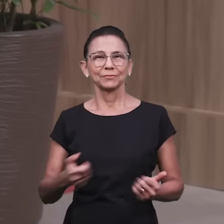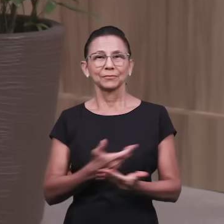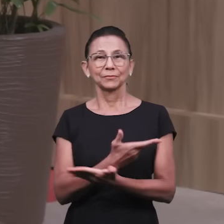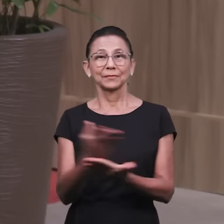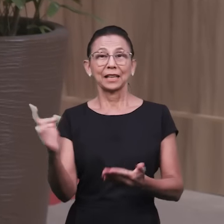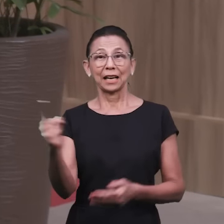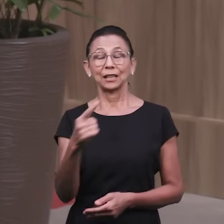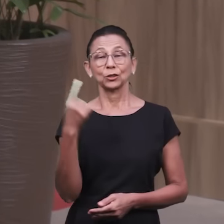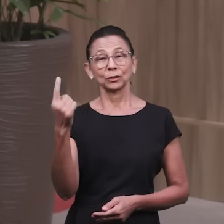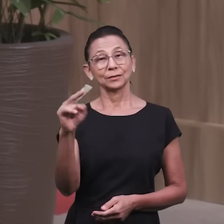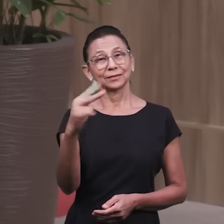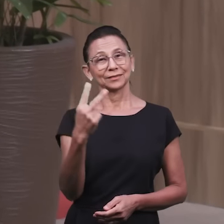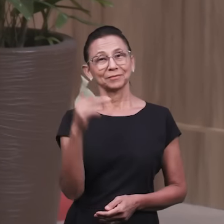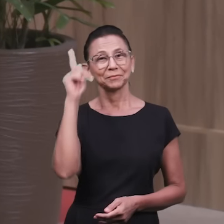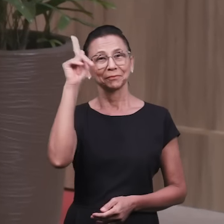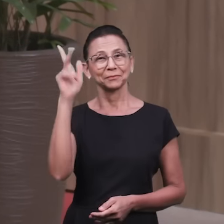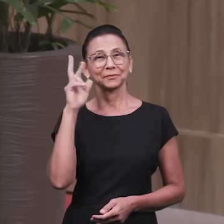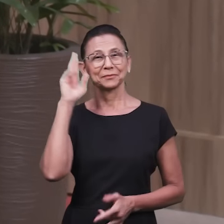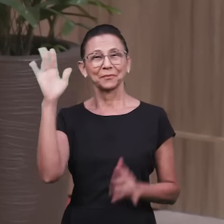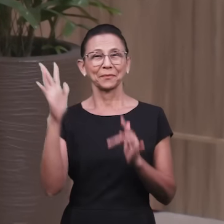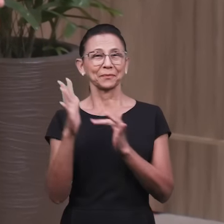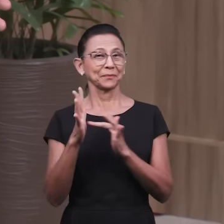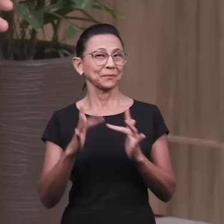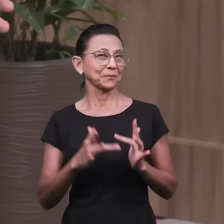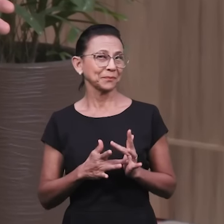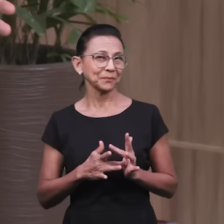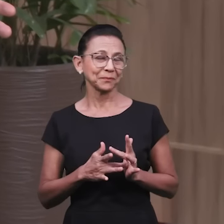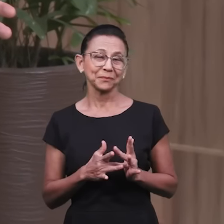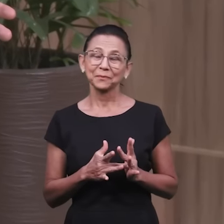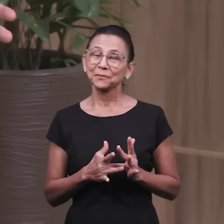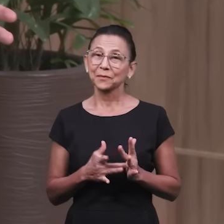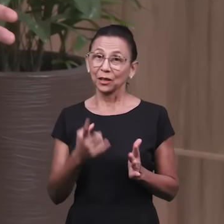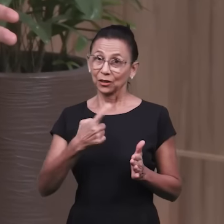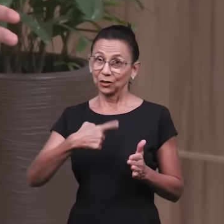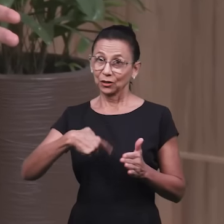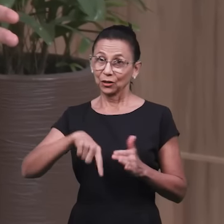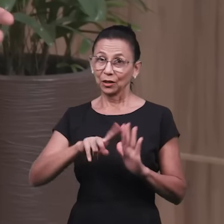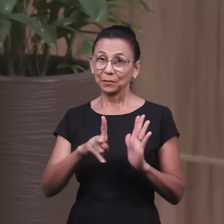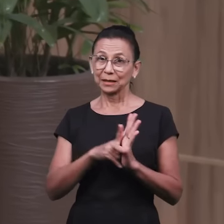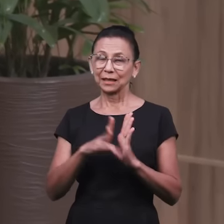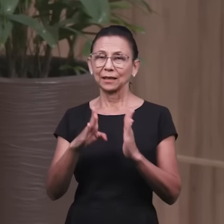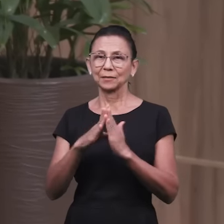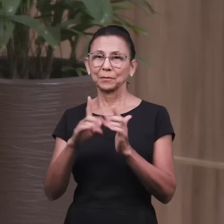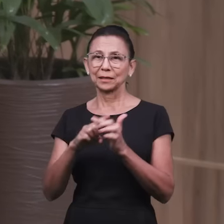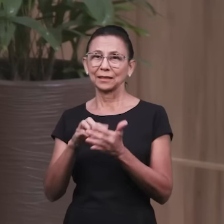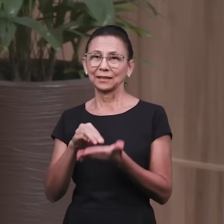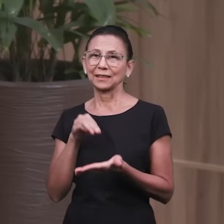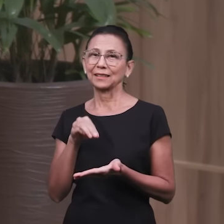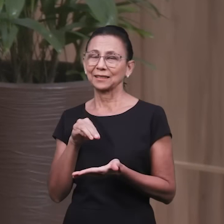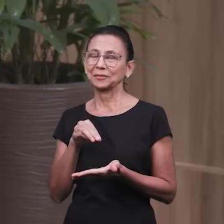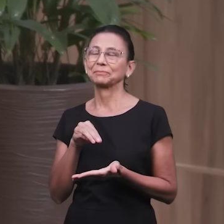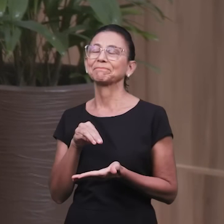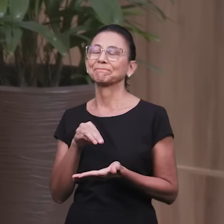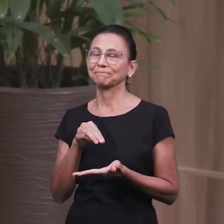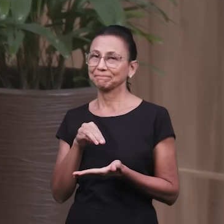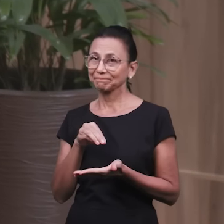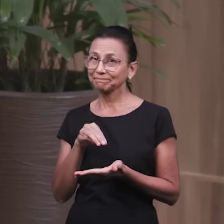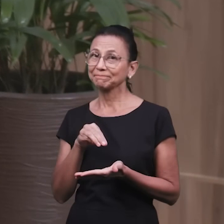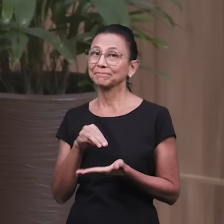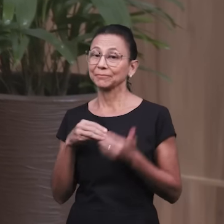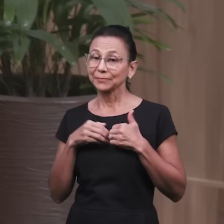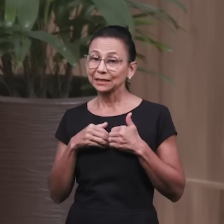Eu saúdo todos vocês que nos assistem com a paz do Senhor Jesus. Nós somos a Igreja Cristã